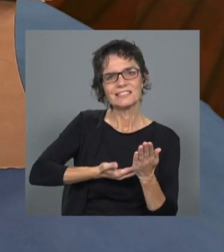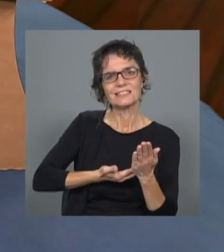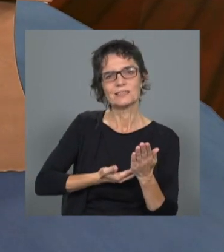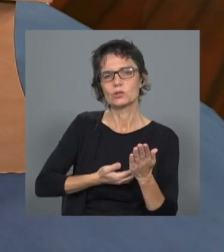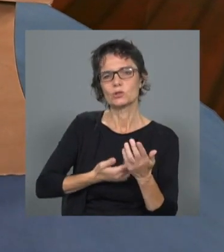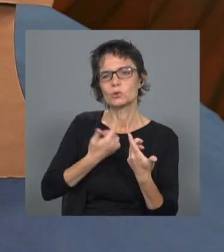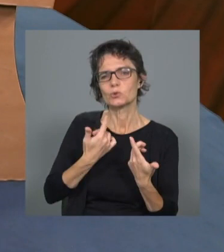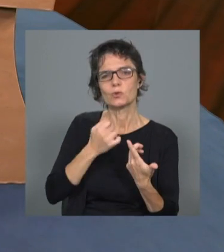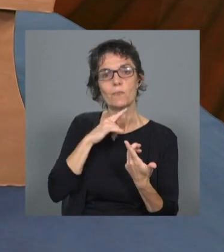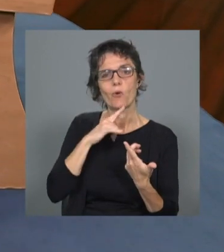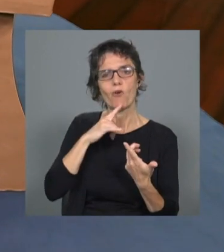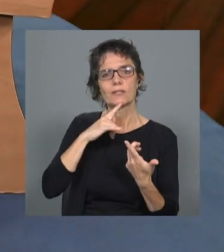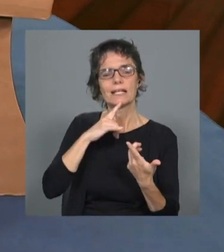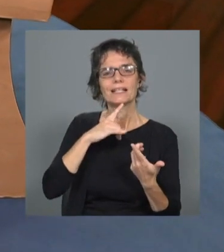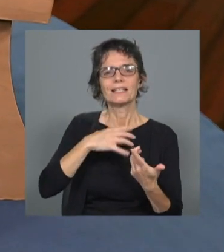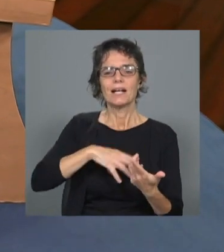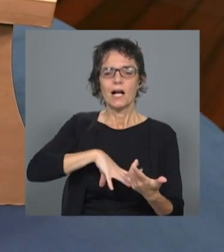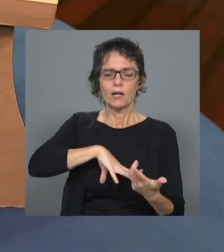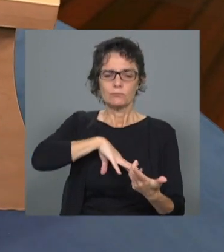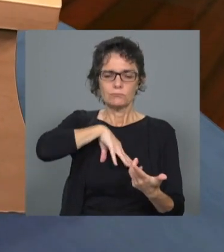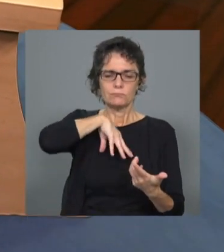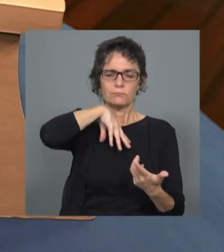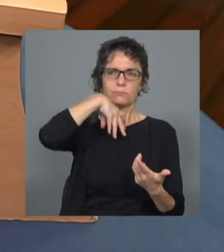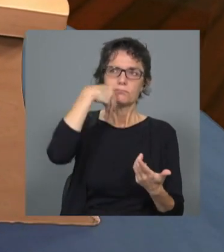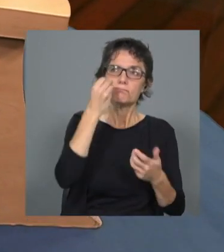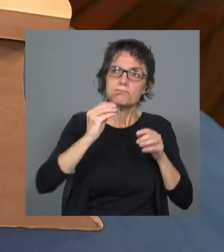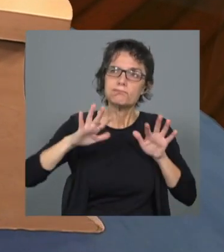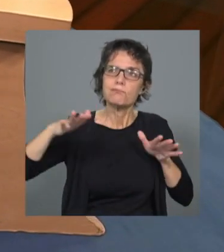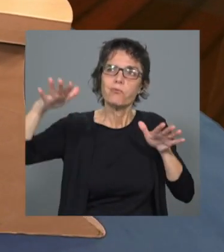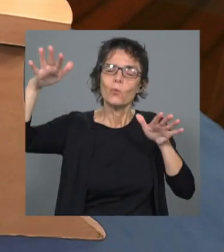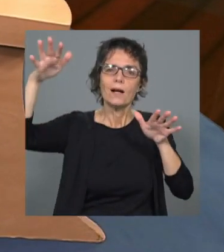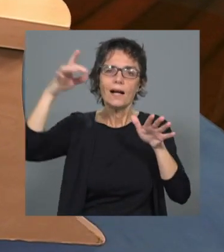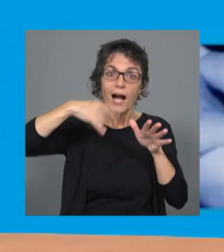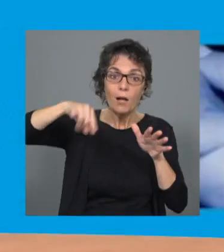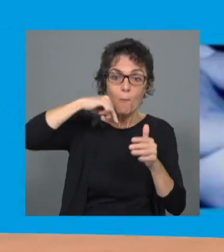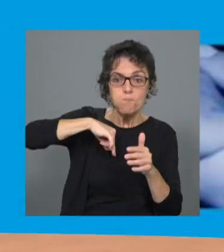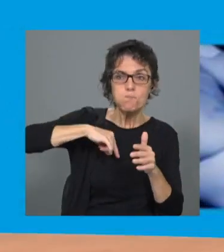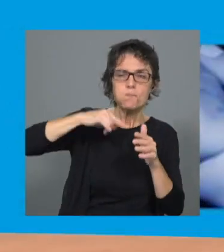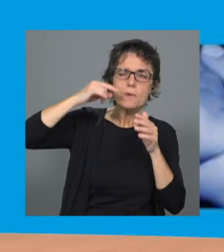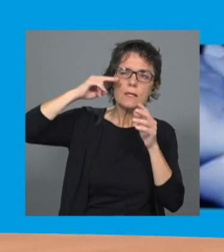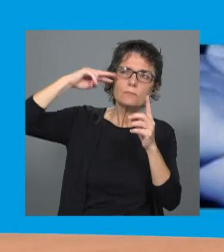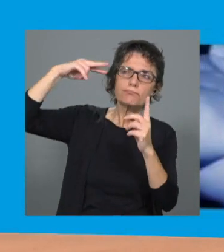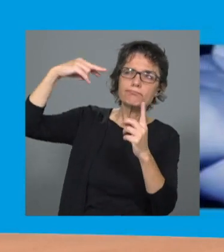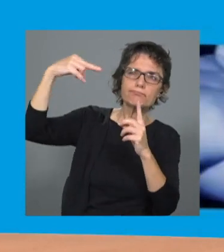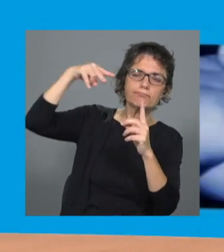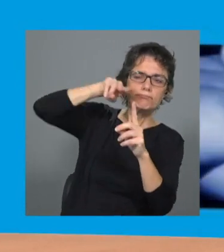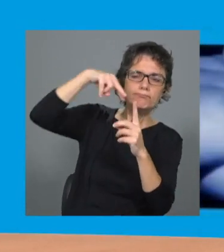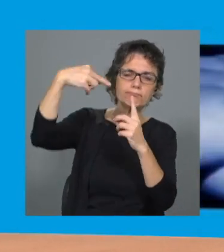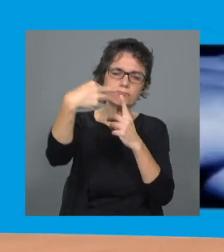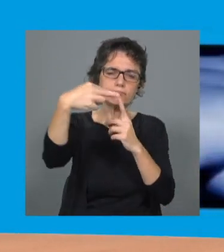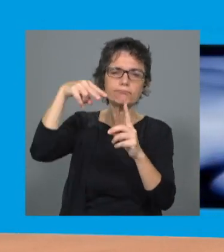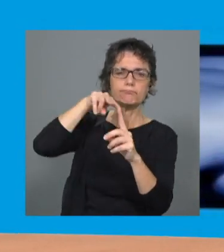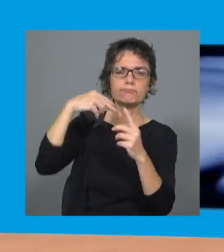e leva-nos para um imaginário que de facto pode ajudar realmente a percebermos que há aqui alguma